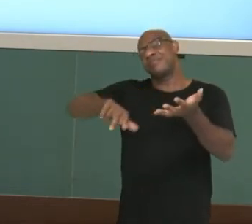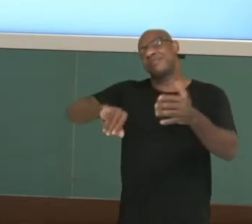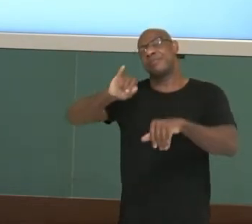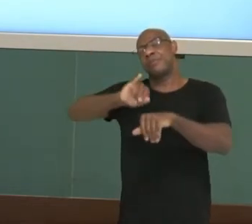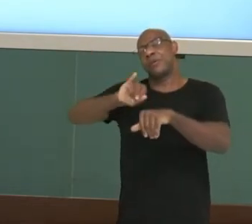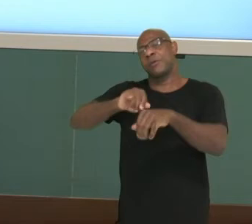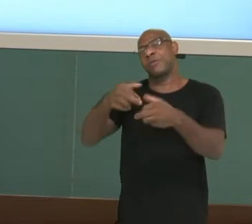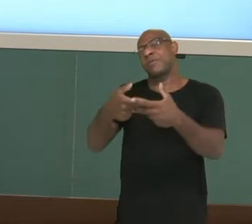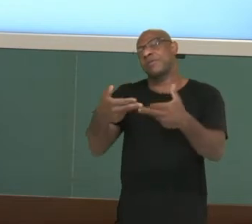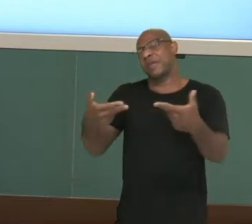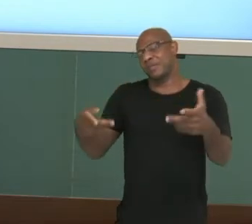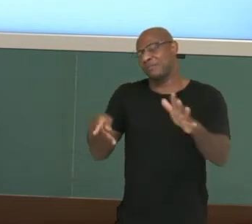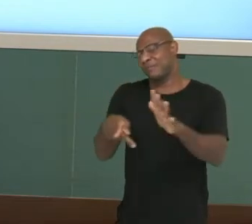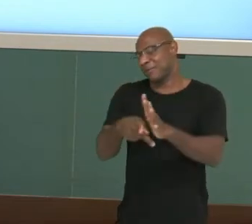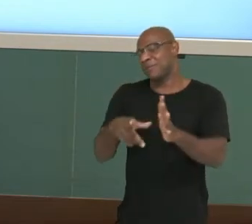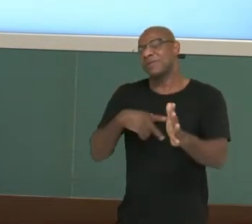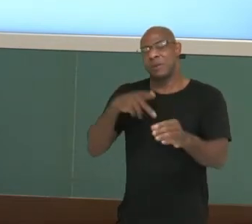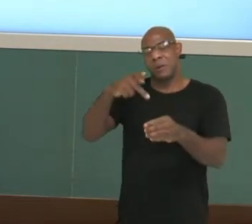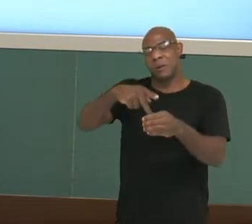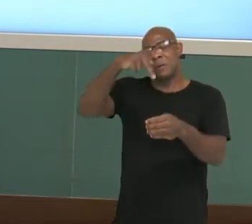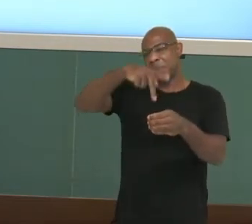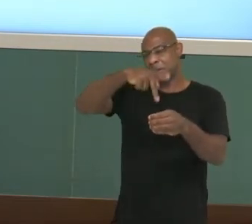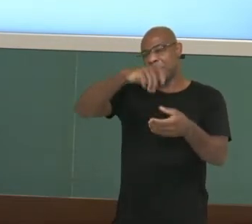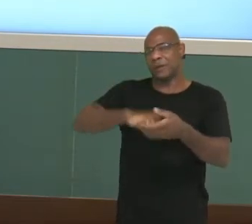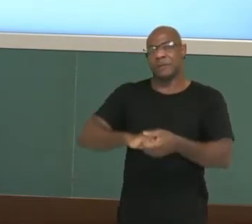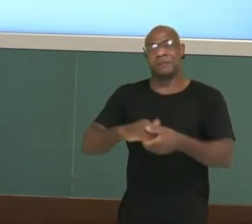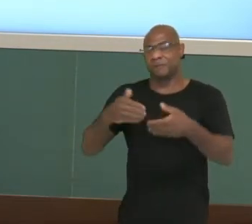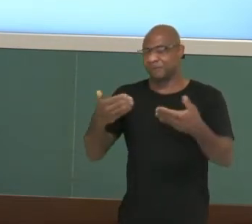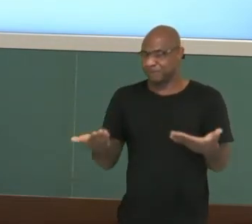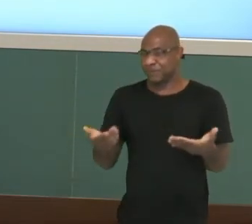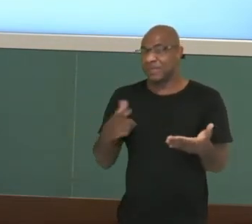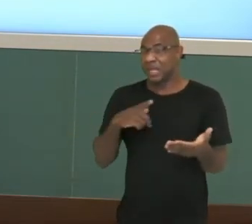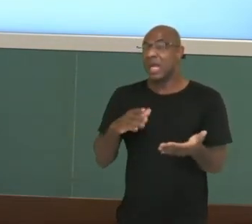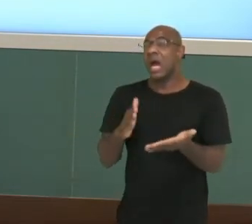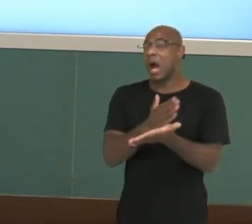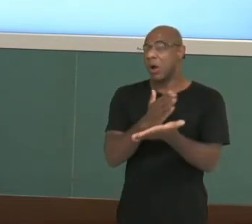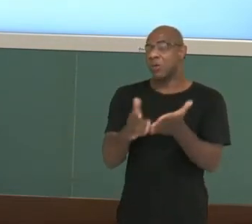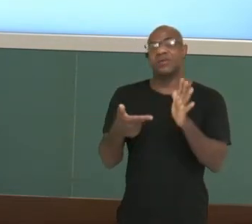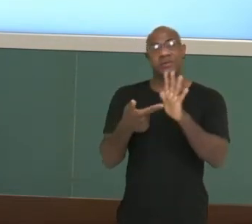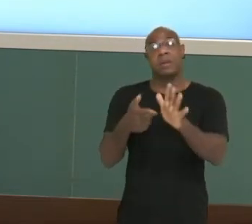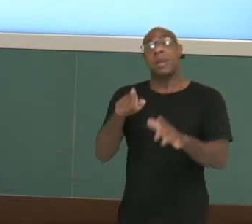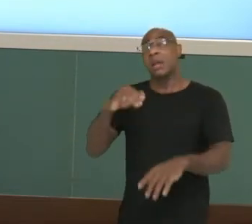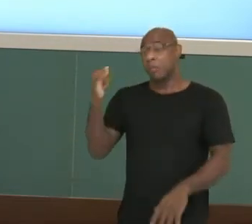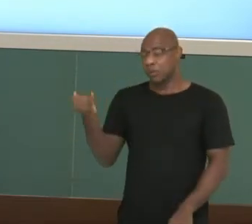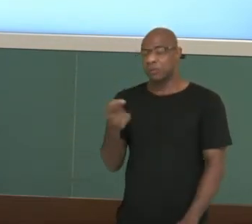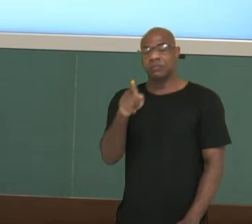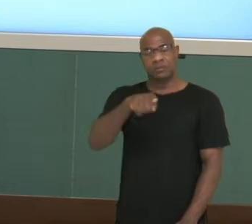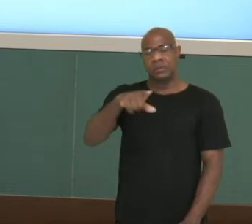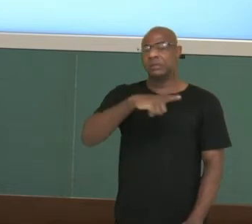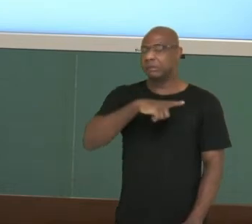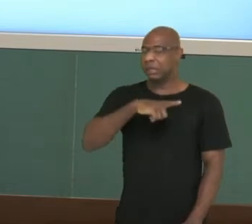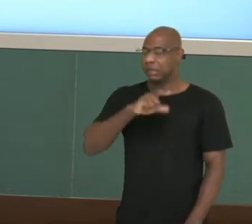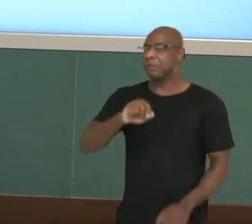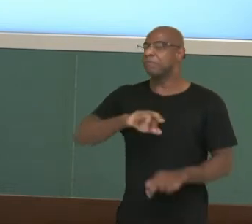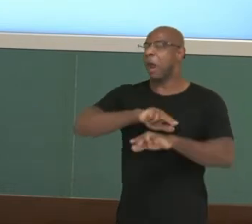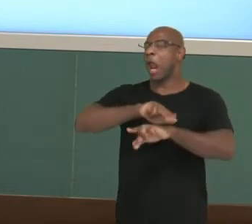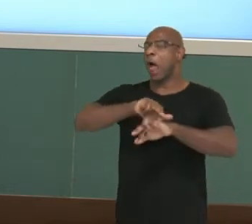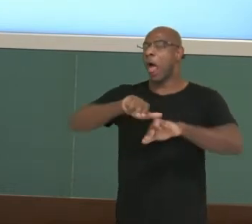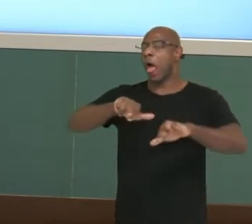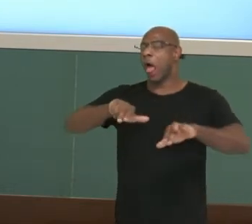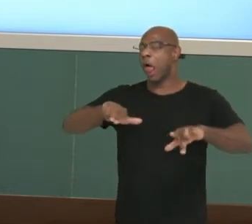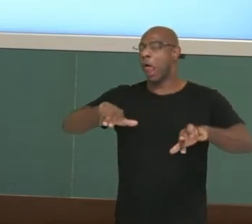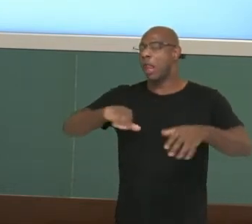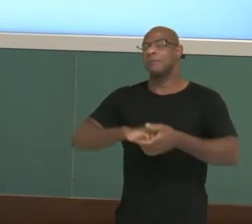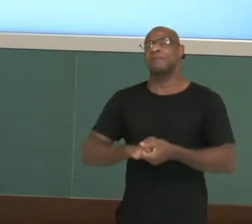uma grande infinidade. Então, citei aqui para você alguns exemplos, mas é importante que você saiba que nós temos uma infinidade de produtos que